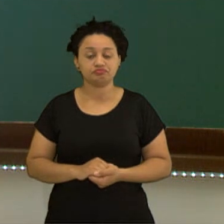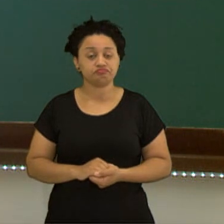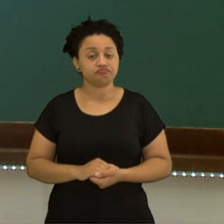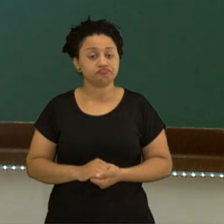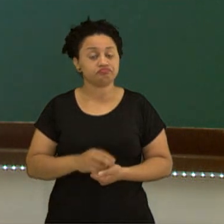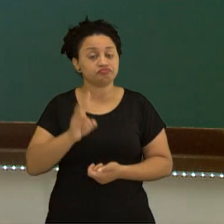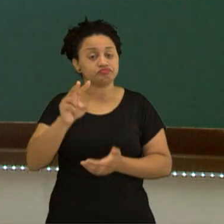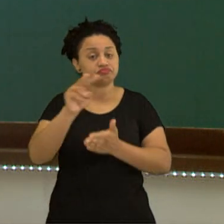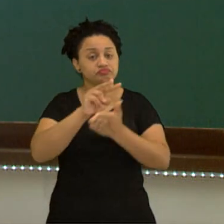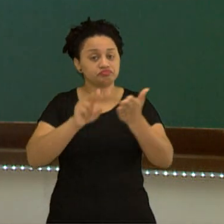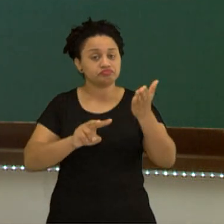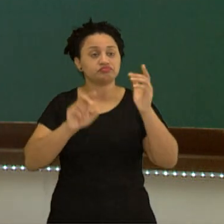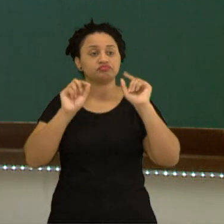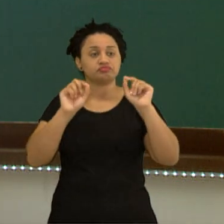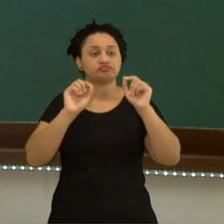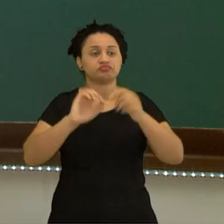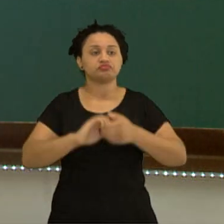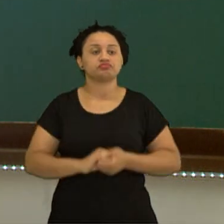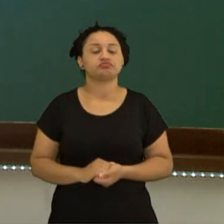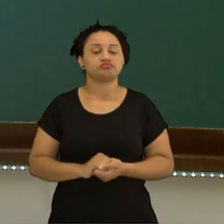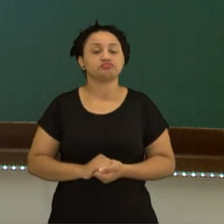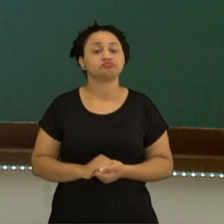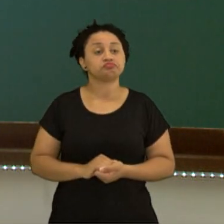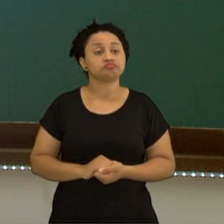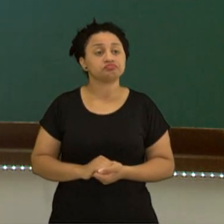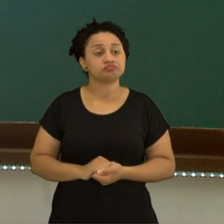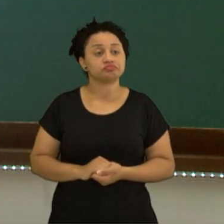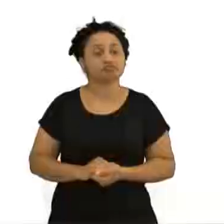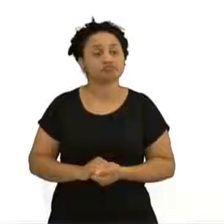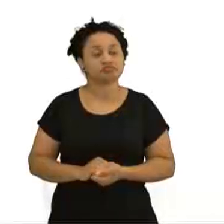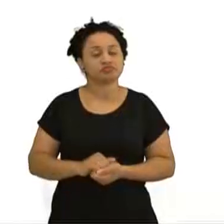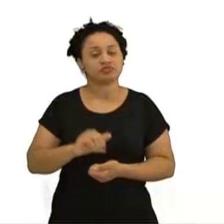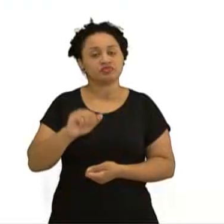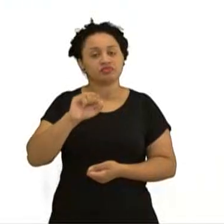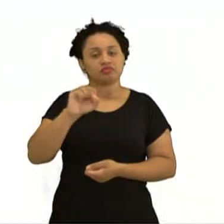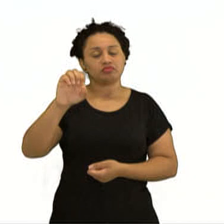Seguindo a nossa leitura, assombro. As